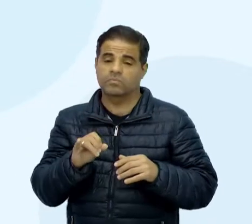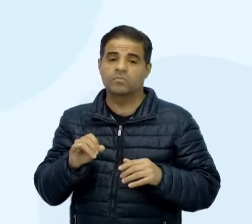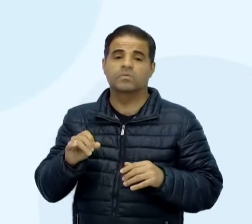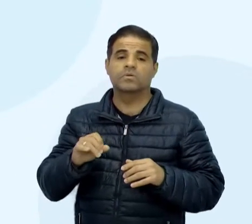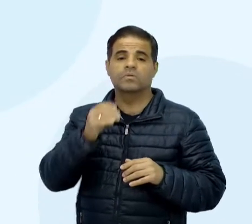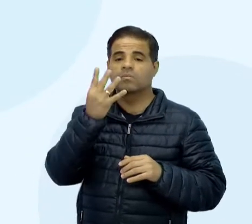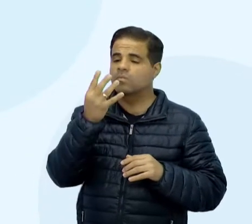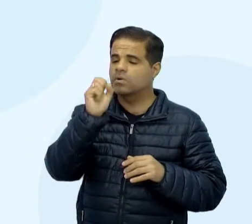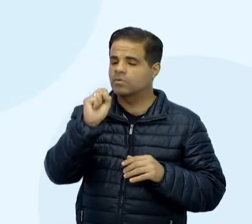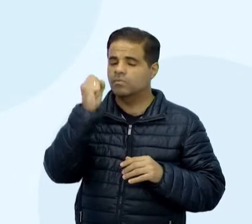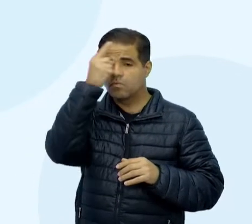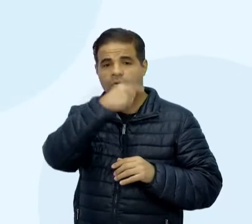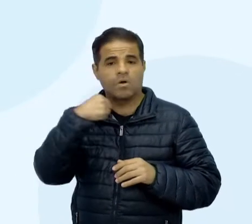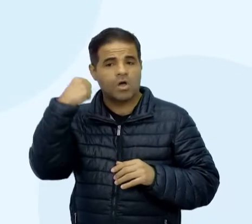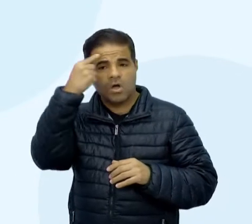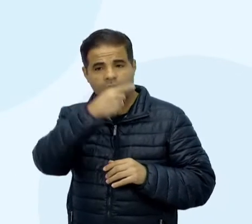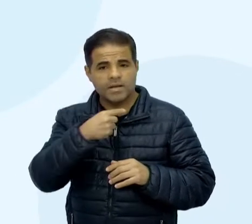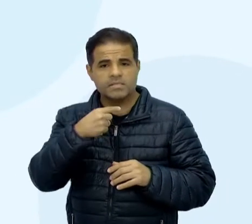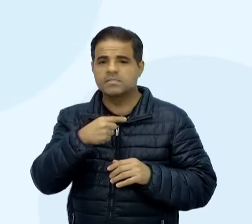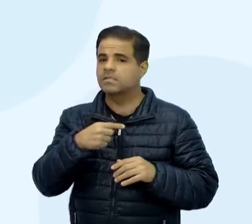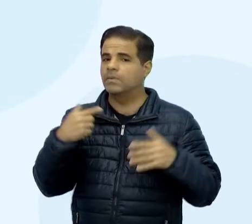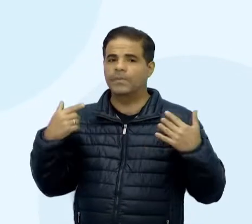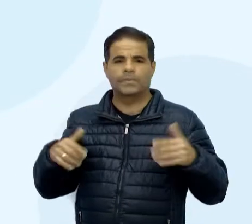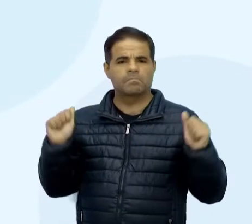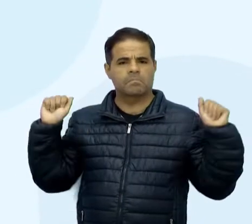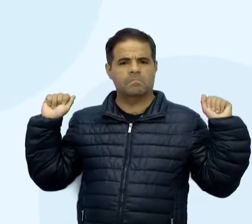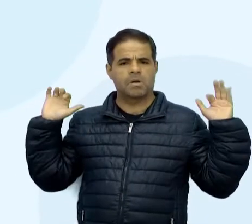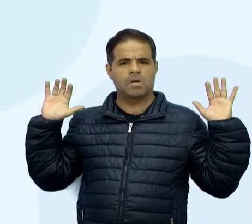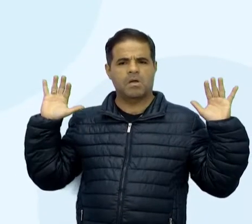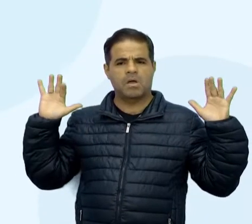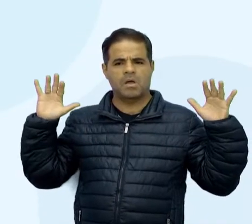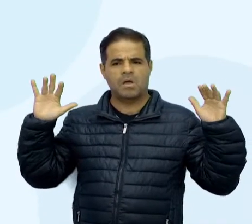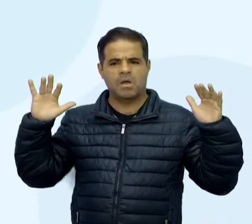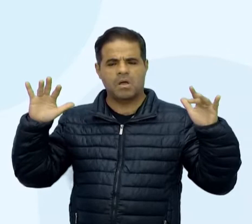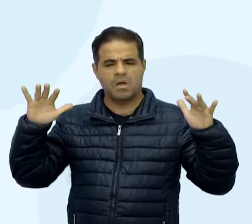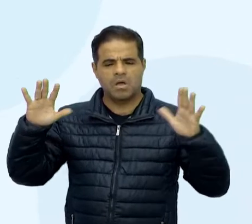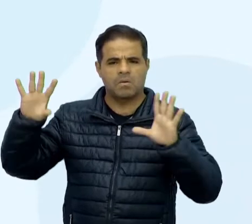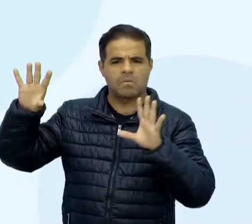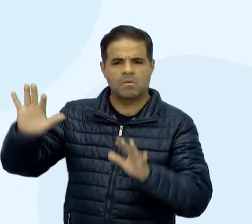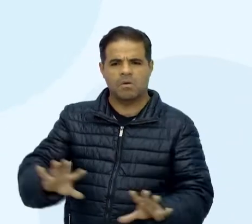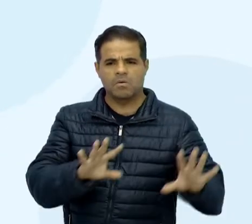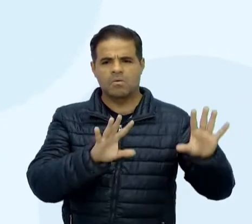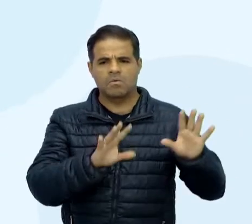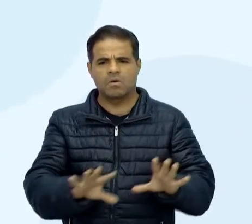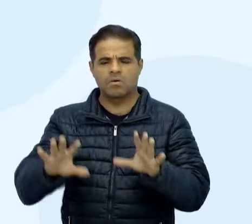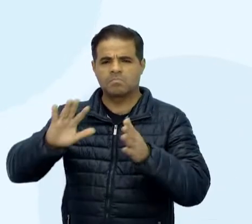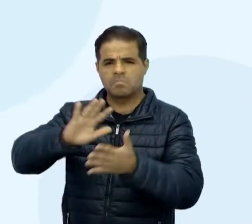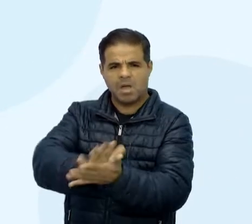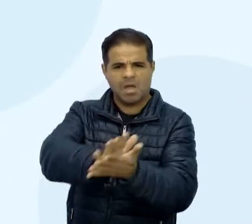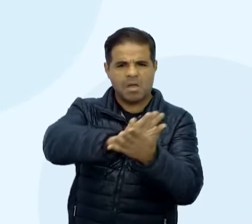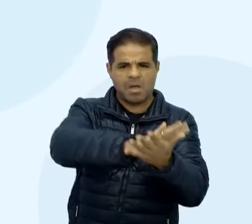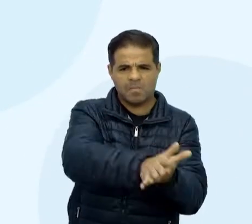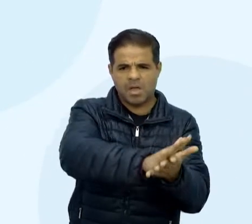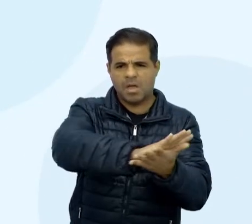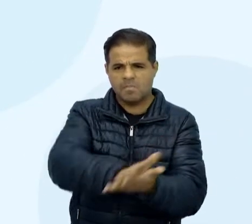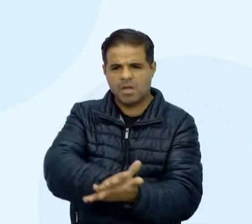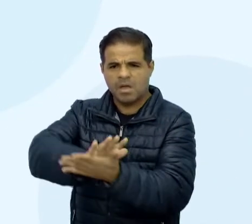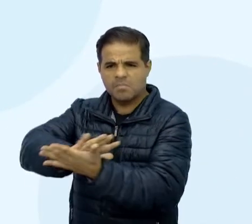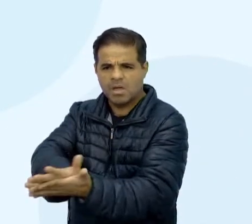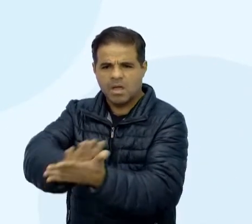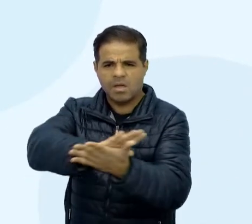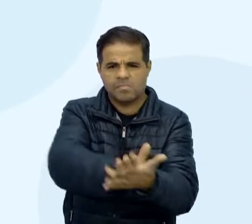em 48 horas, um verdadeiro exército de funcionários da prefeitura destruiu aí o